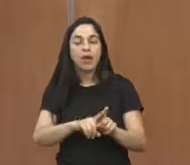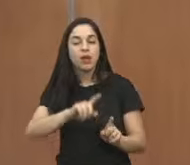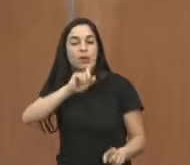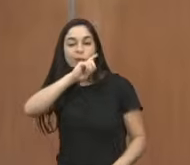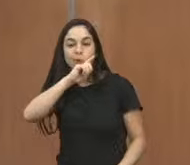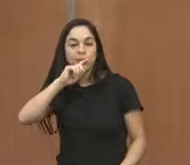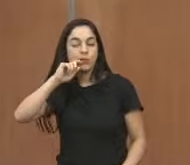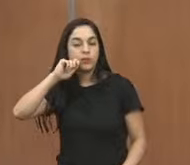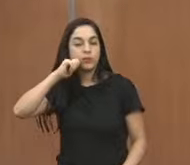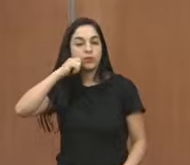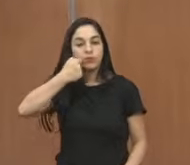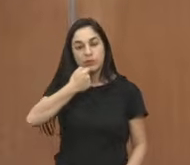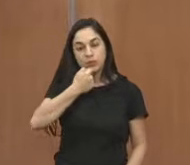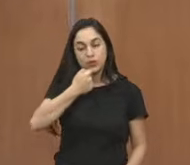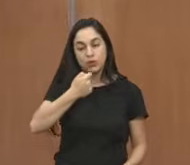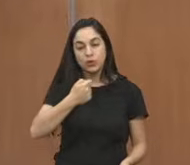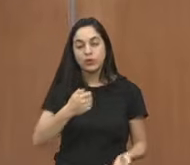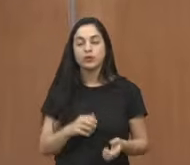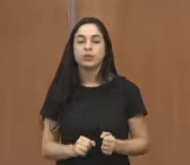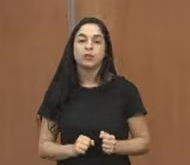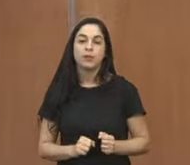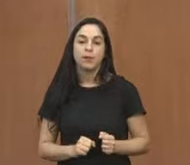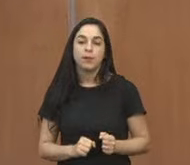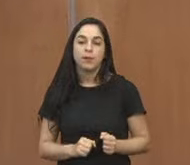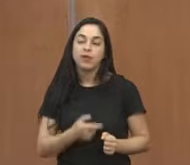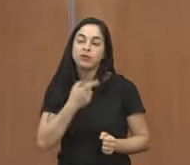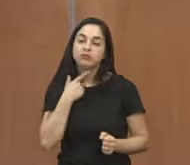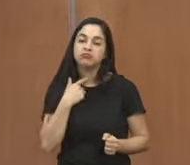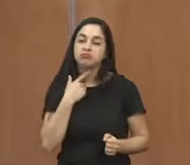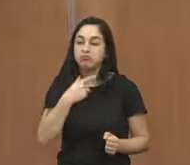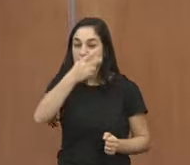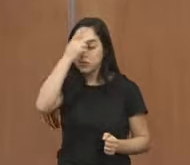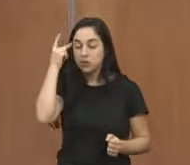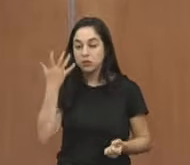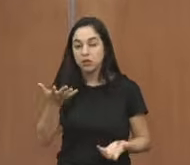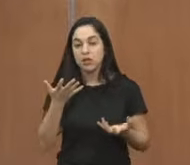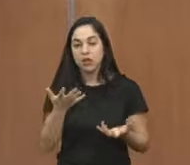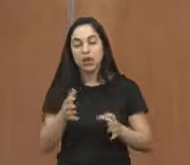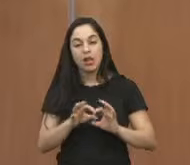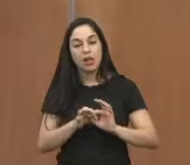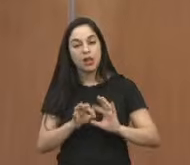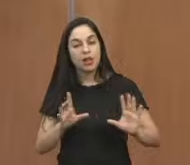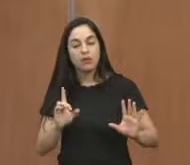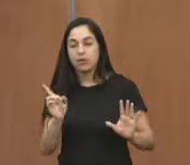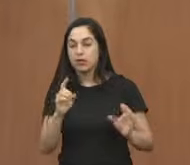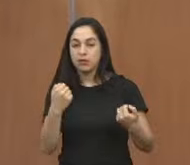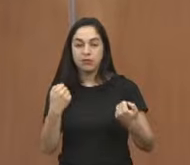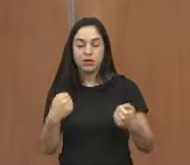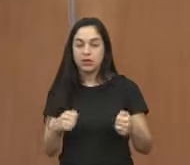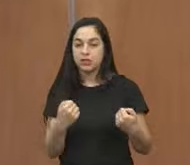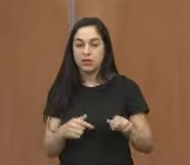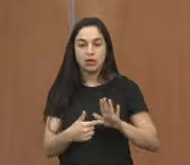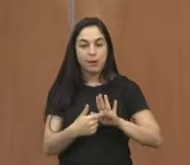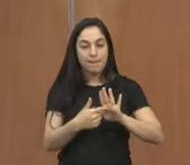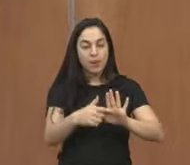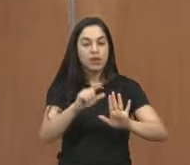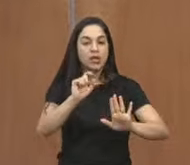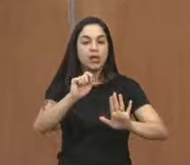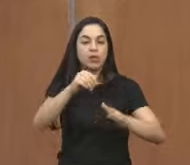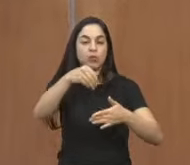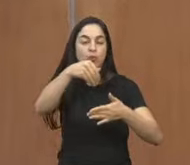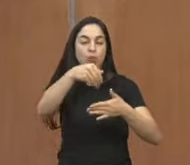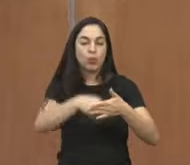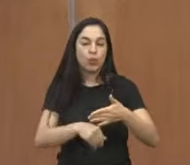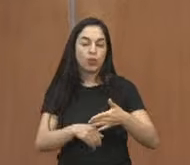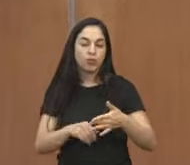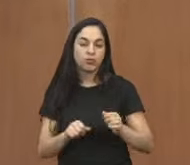daquelas sujeitas ao voto secreto, ocasiões em que fica dispensado o uso de cédulas e demais